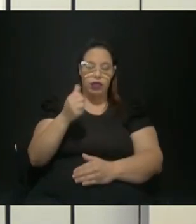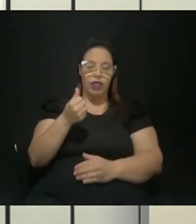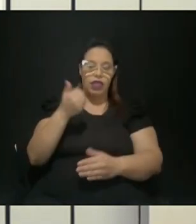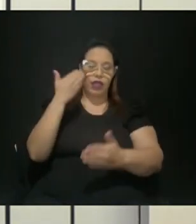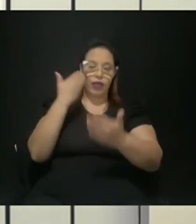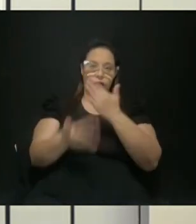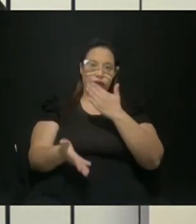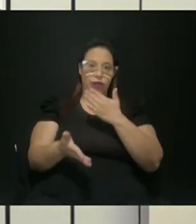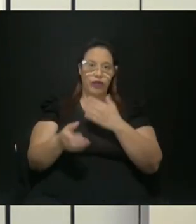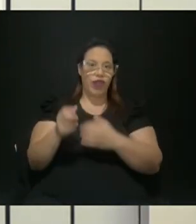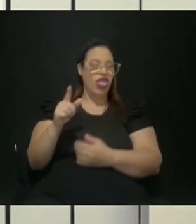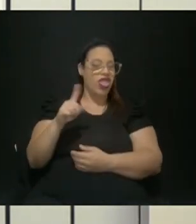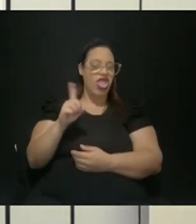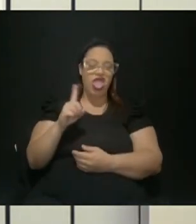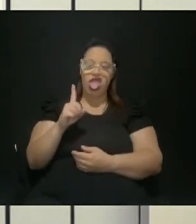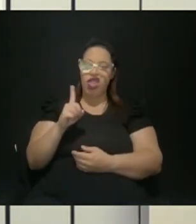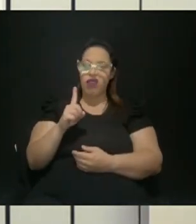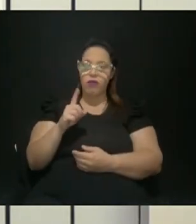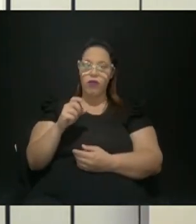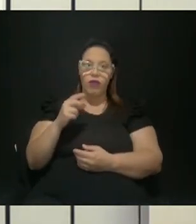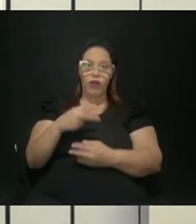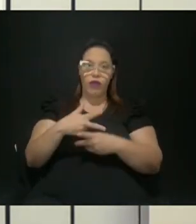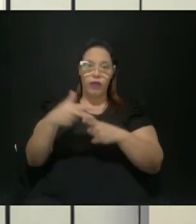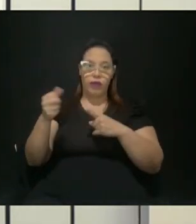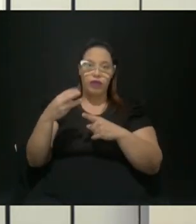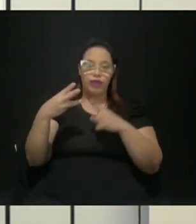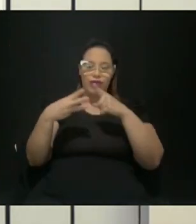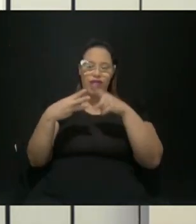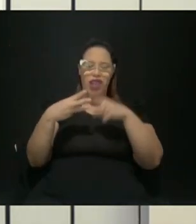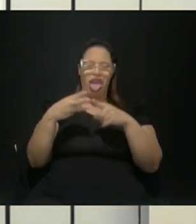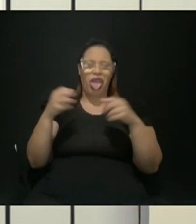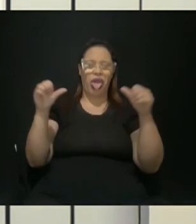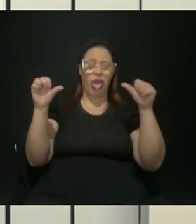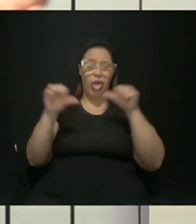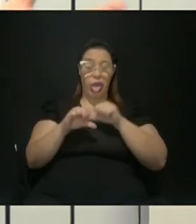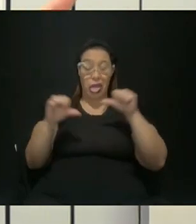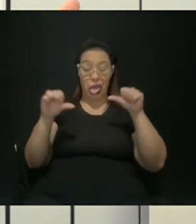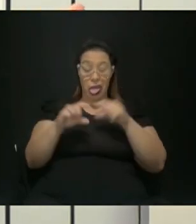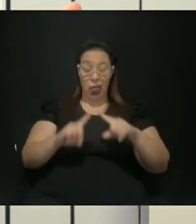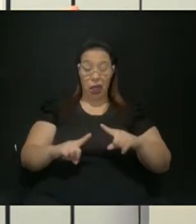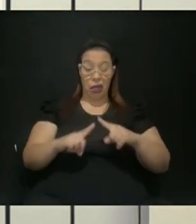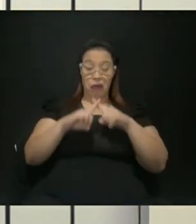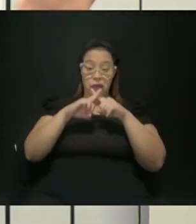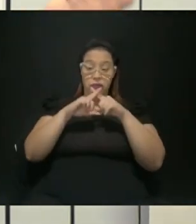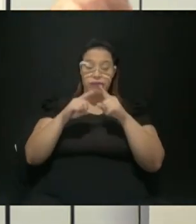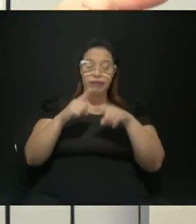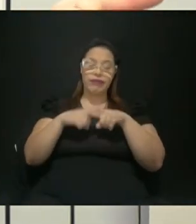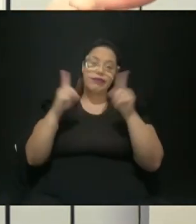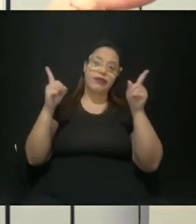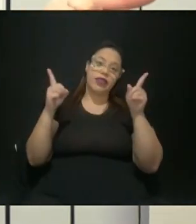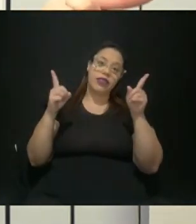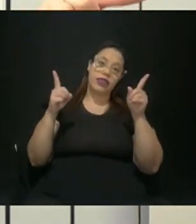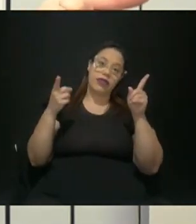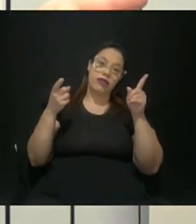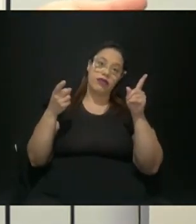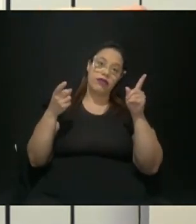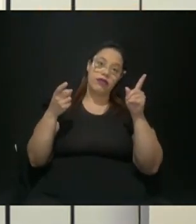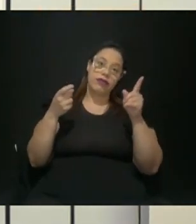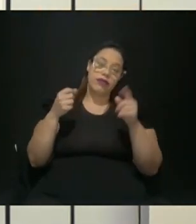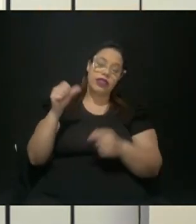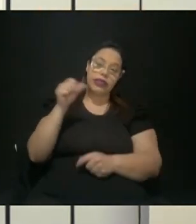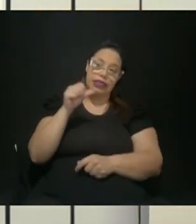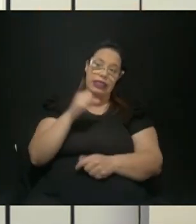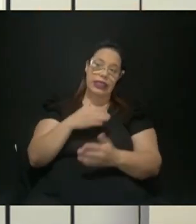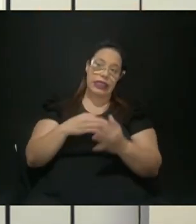Nenhuma vitória, terceiro pior desempenho da competição, mais uma atuação ruim dos comandados do técnico